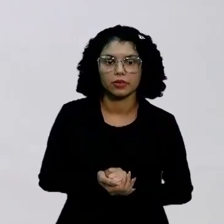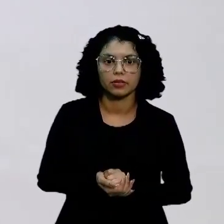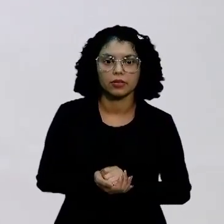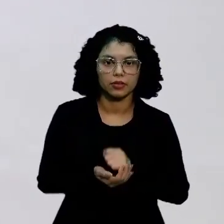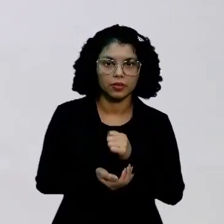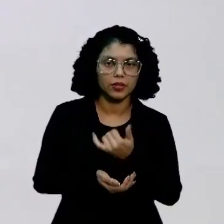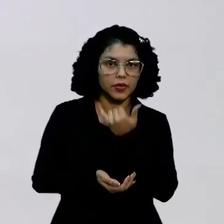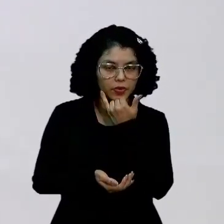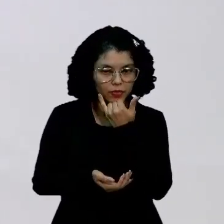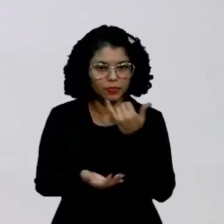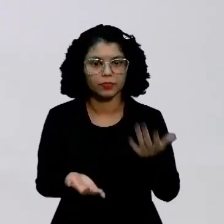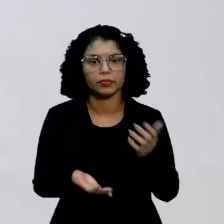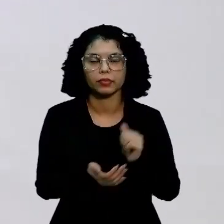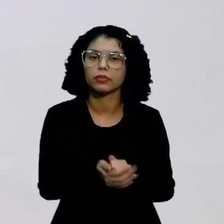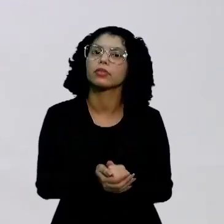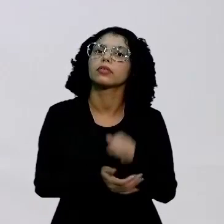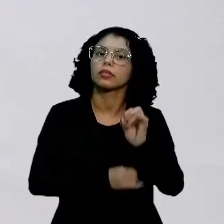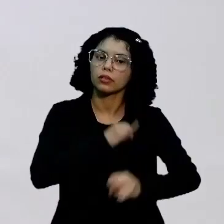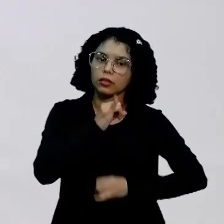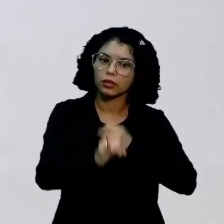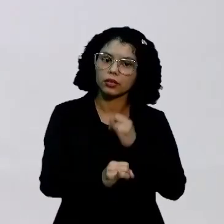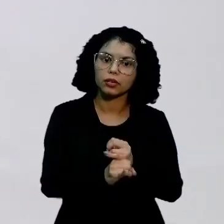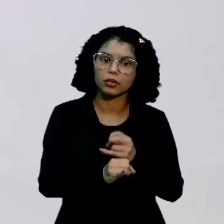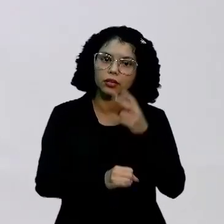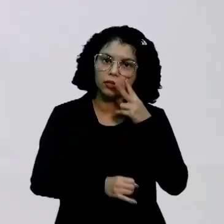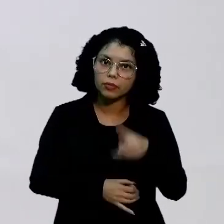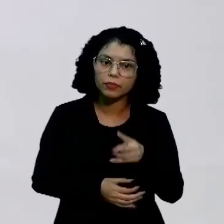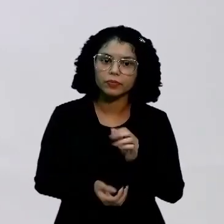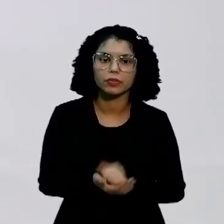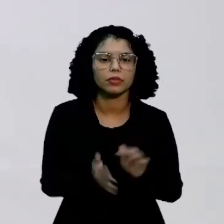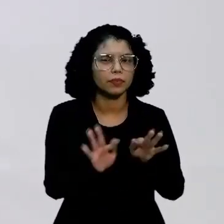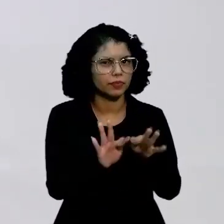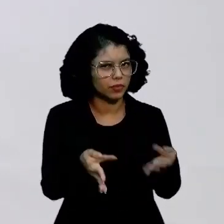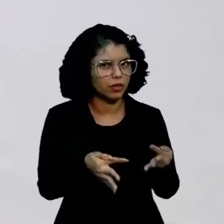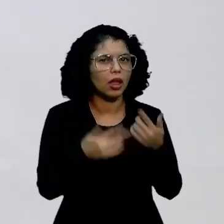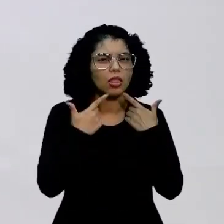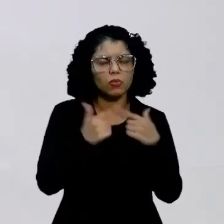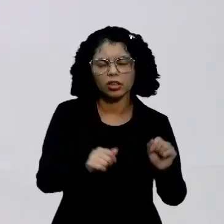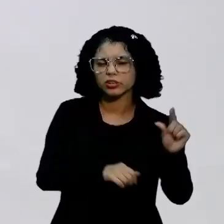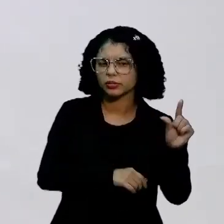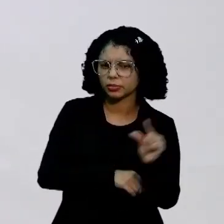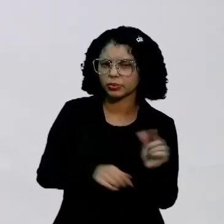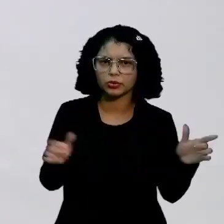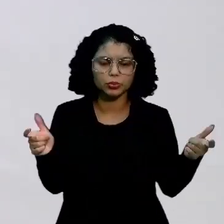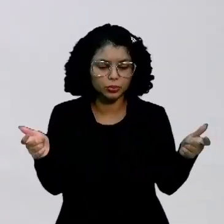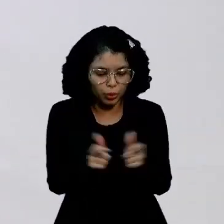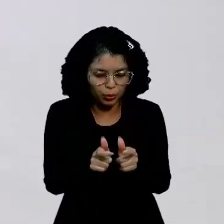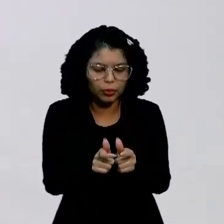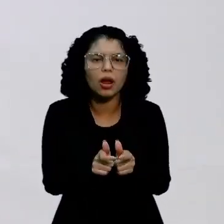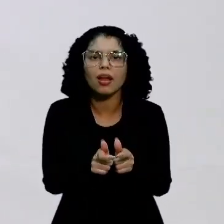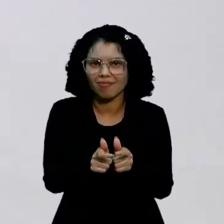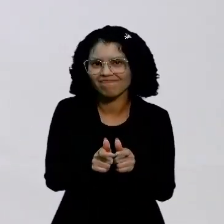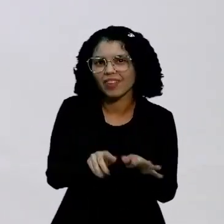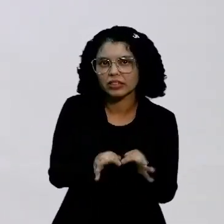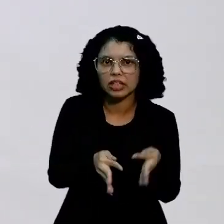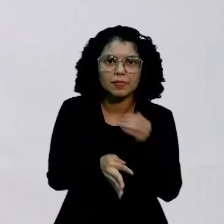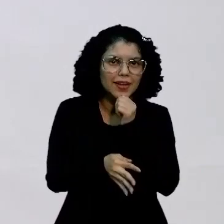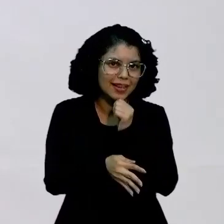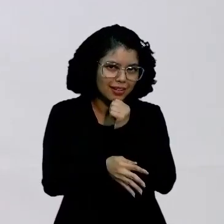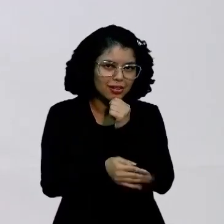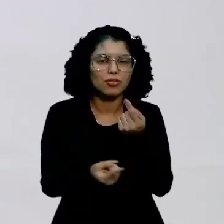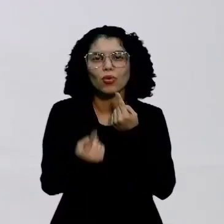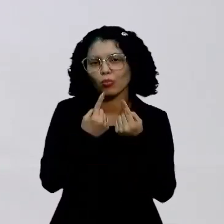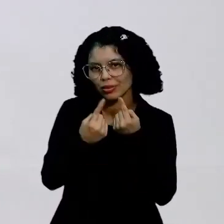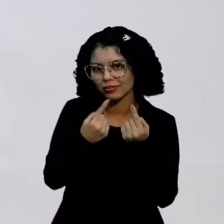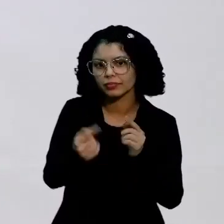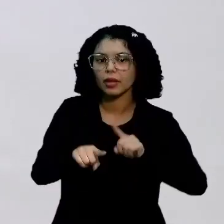fenômeno da internet, em que a gente tem uma linguagem muito simples, muito dinâmica, obviamente, por conta desse processo de